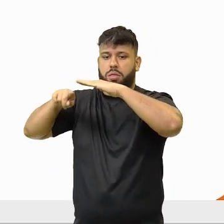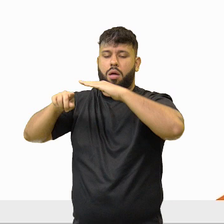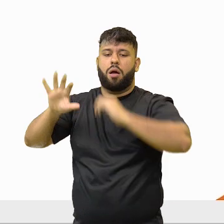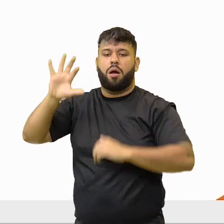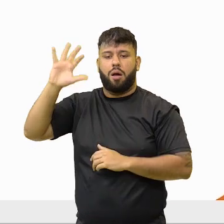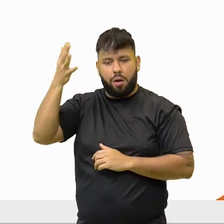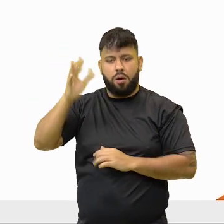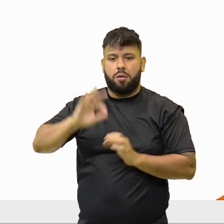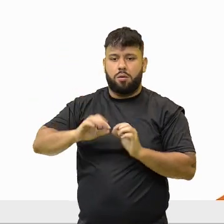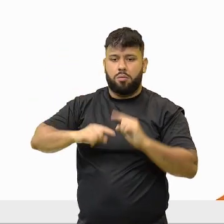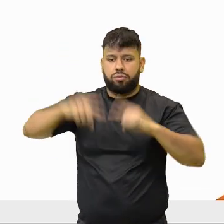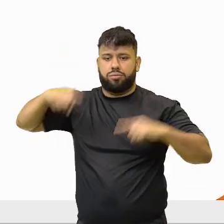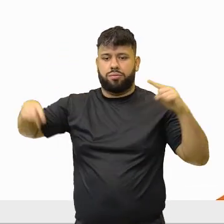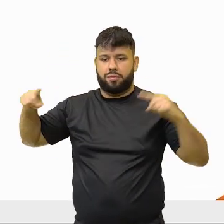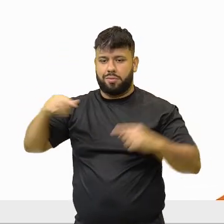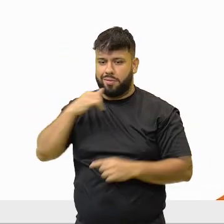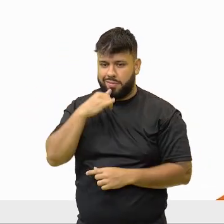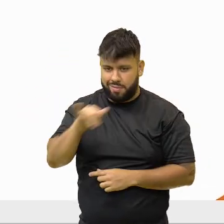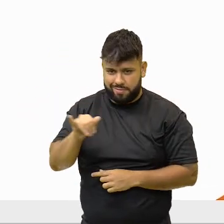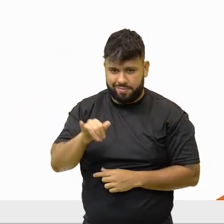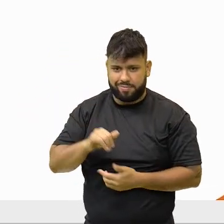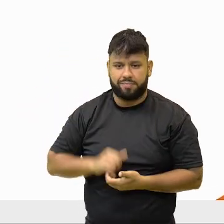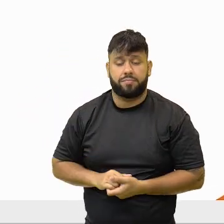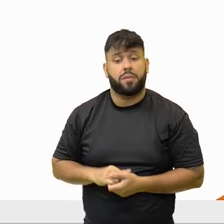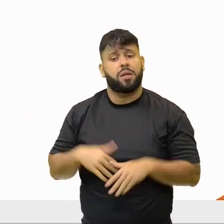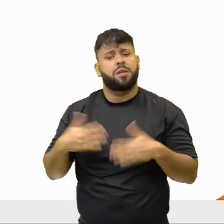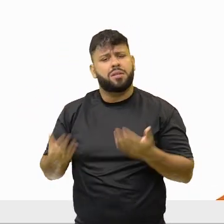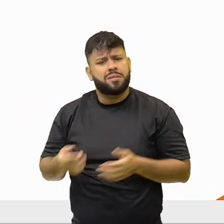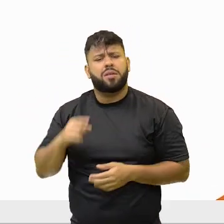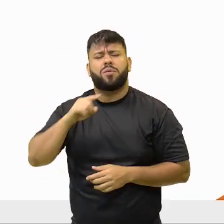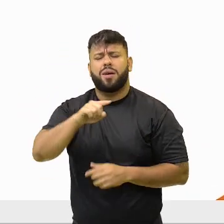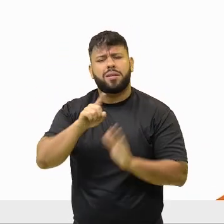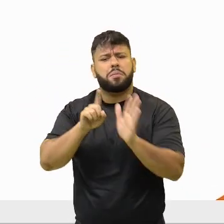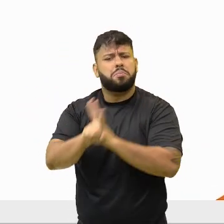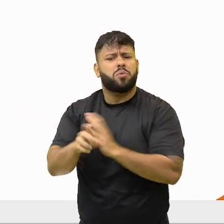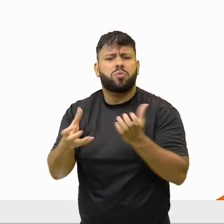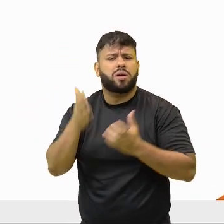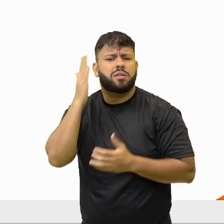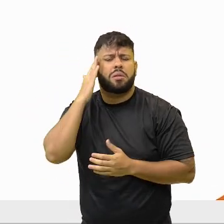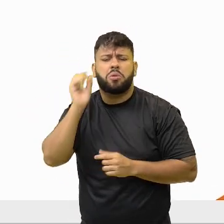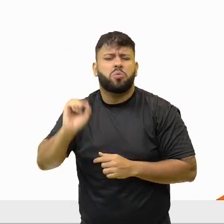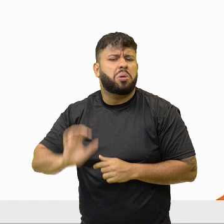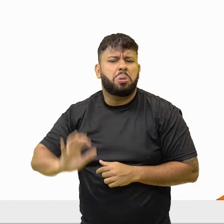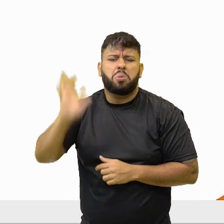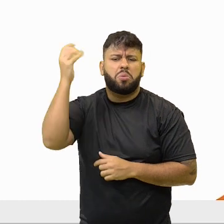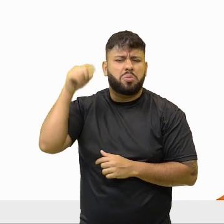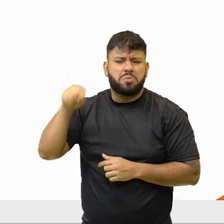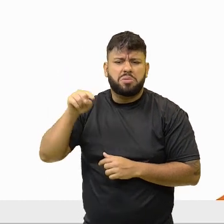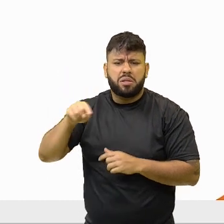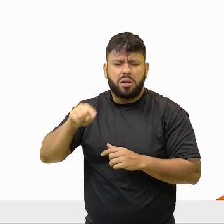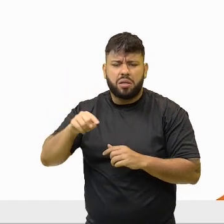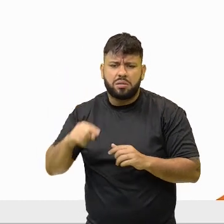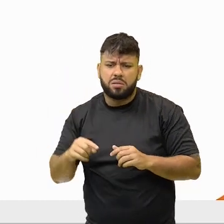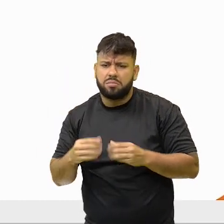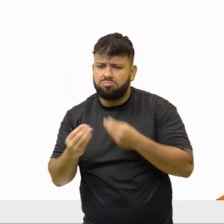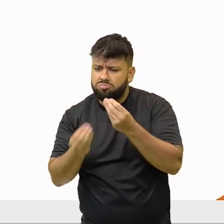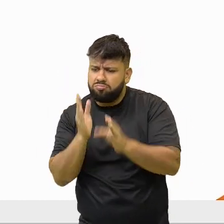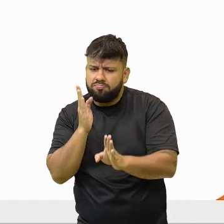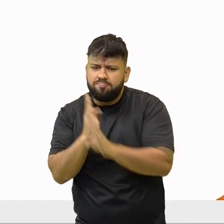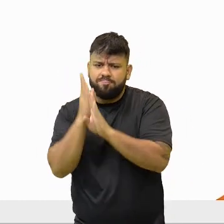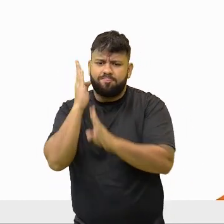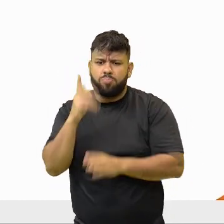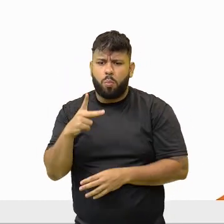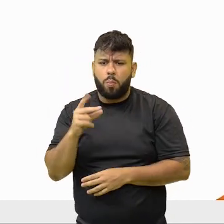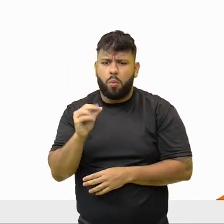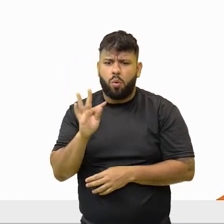beleza? Mas o que ele quer na questão? Ele quer que você diga qual é a diferença de potencial que gera essa descarga. Para isso, o que você vai ter que lembrar? A